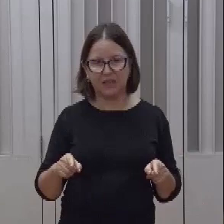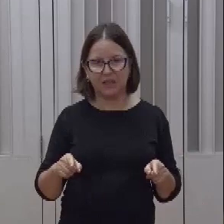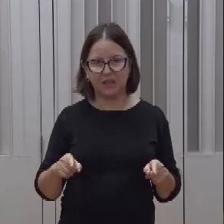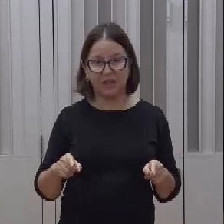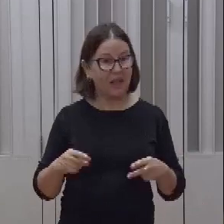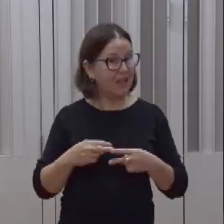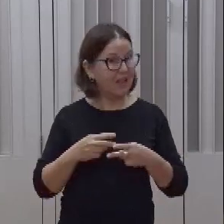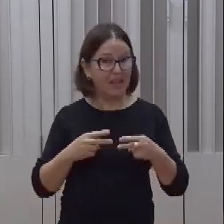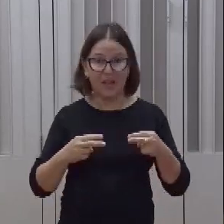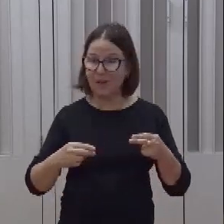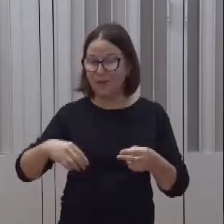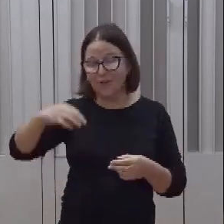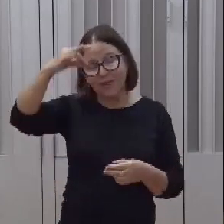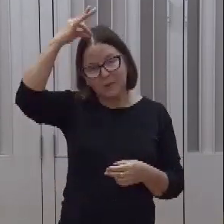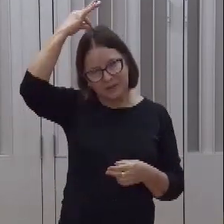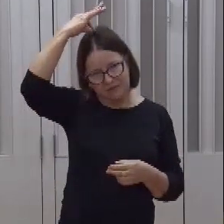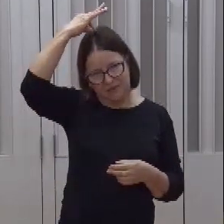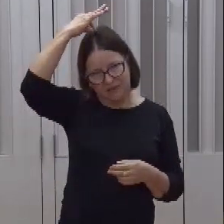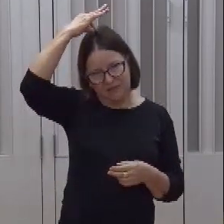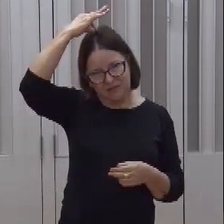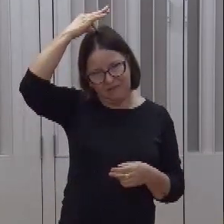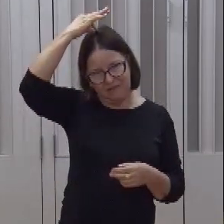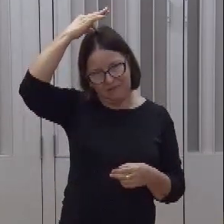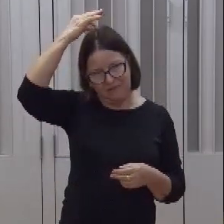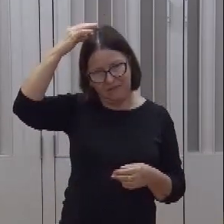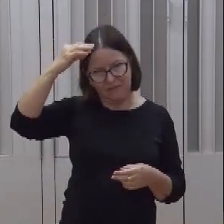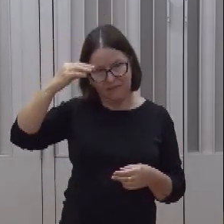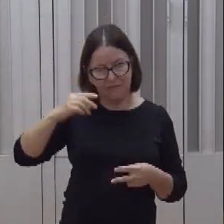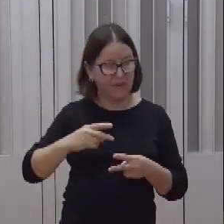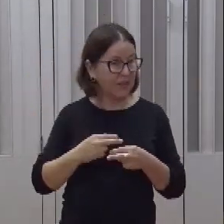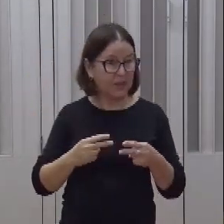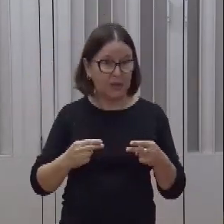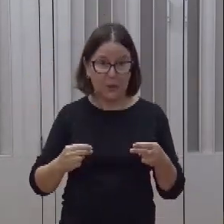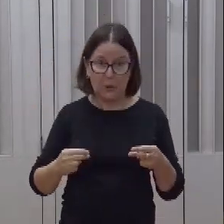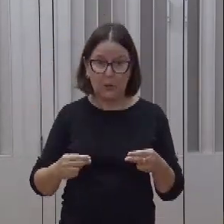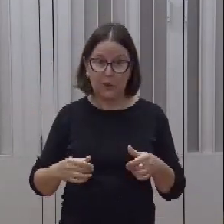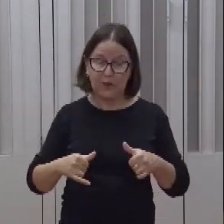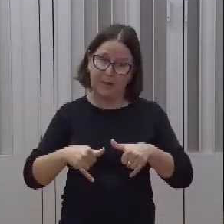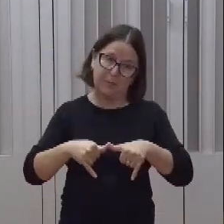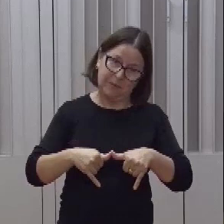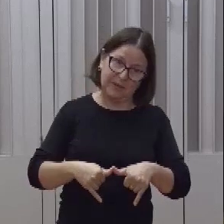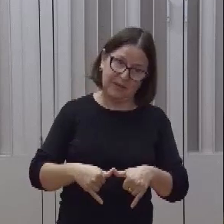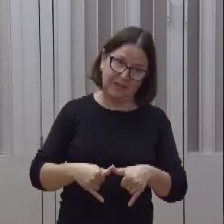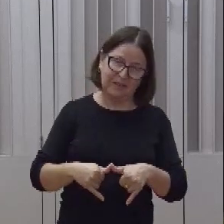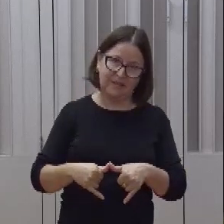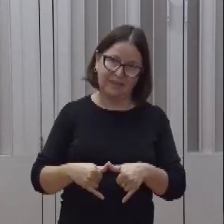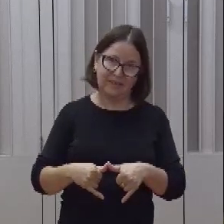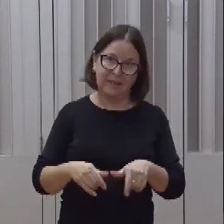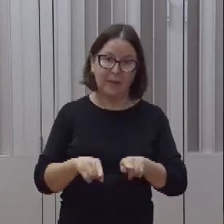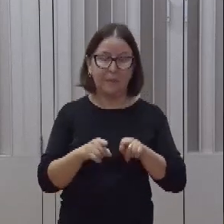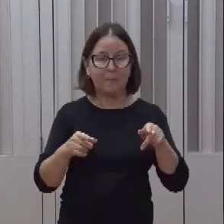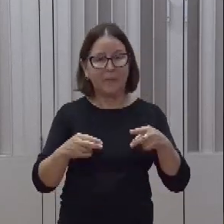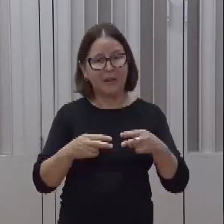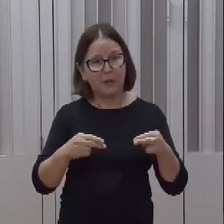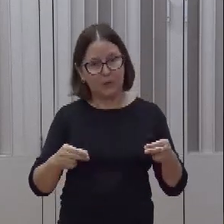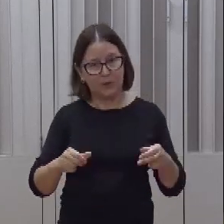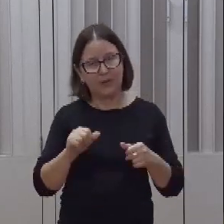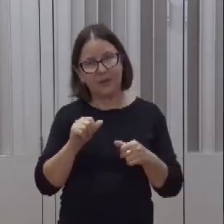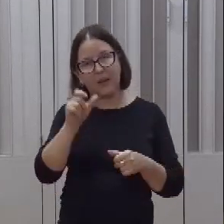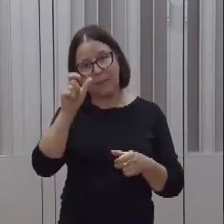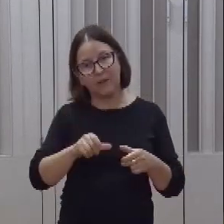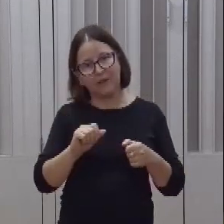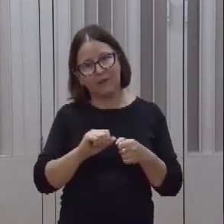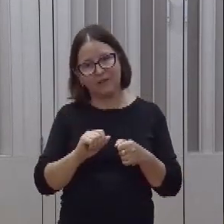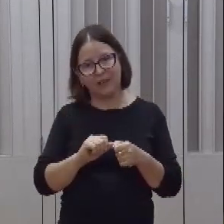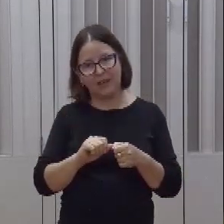são espirituais, não são coisas que permanecem. São coisas que a pessoa faz, mas não